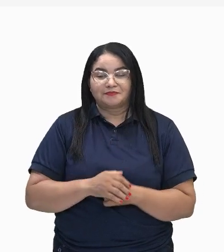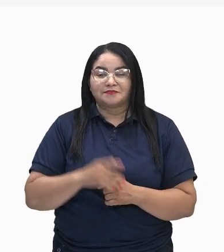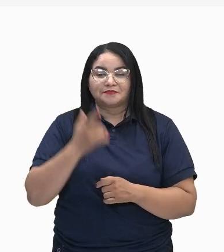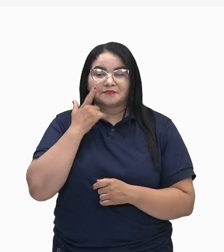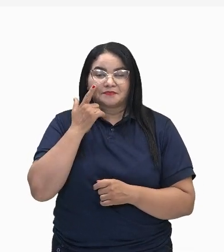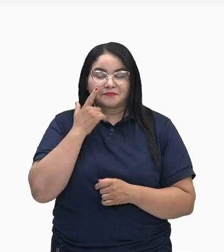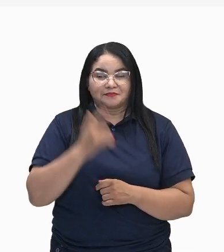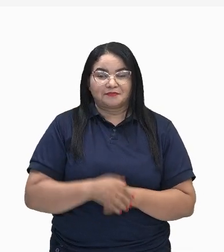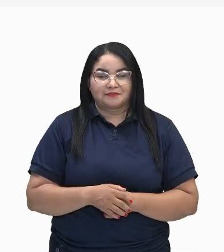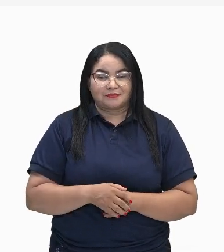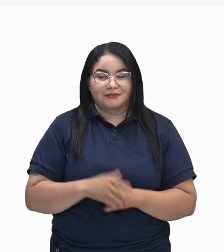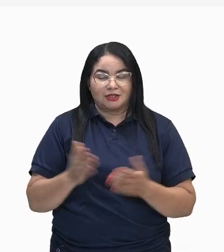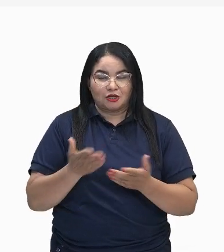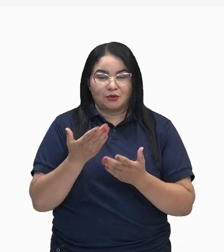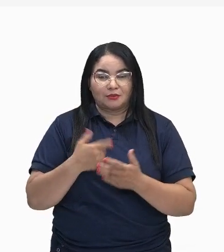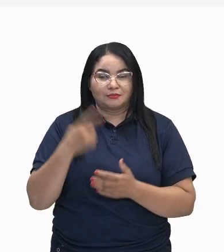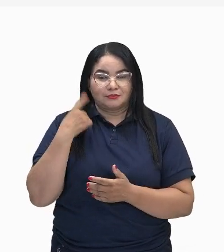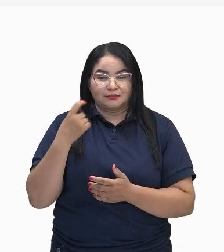trilha sonora.